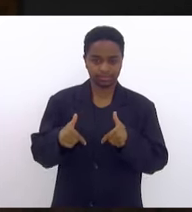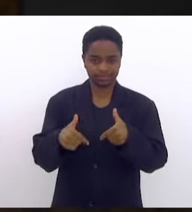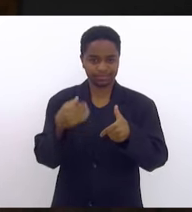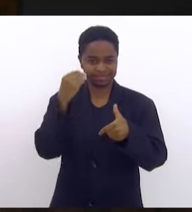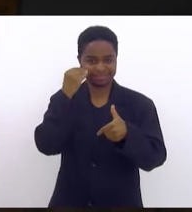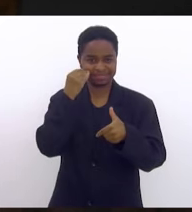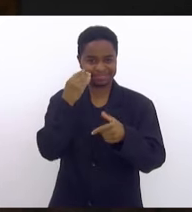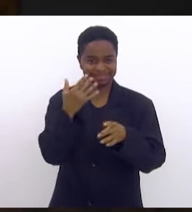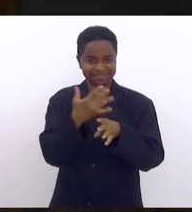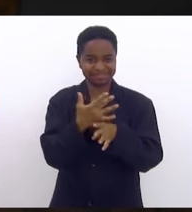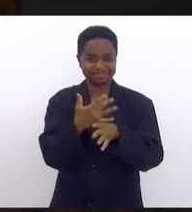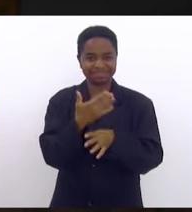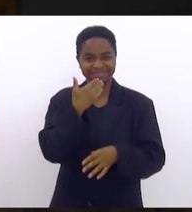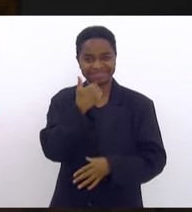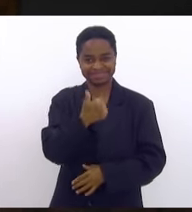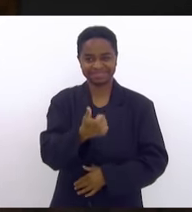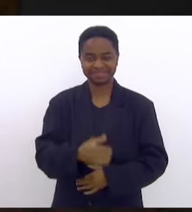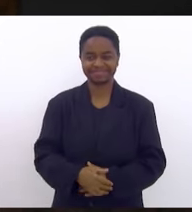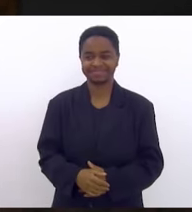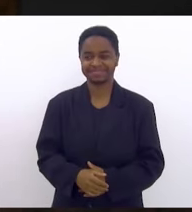Mangaratiba.